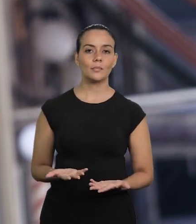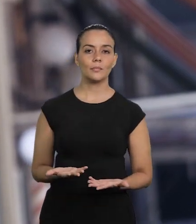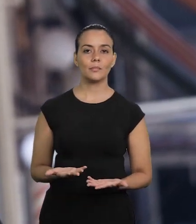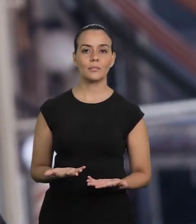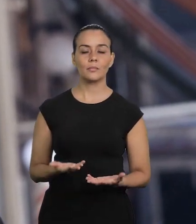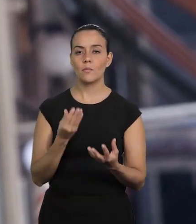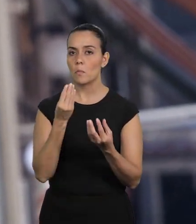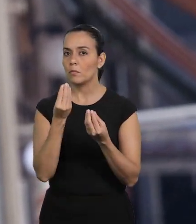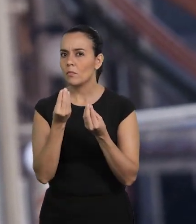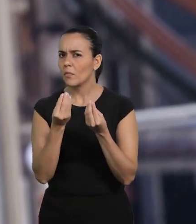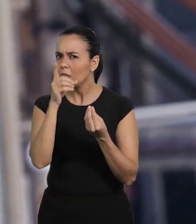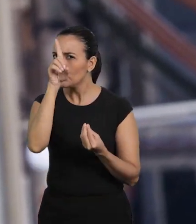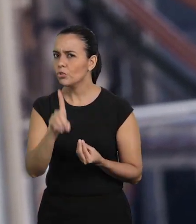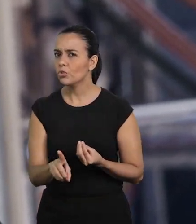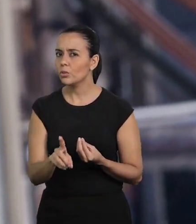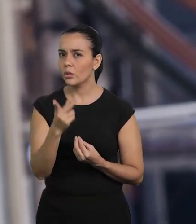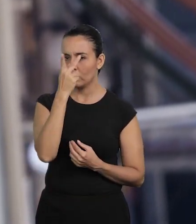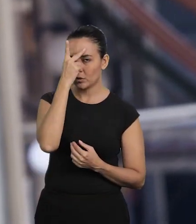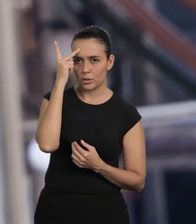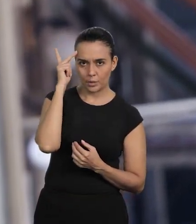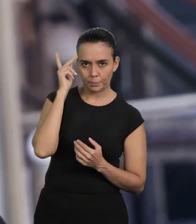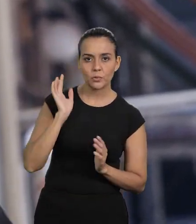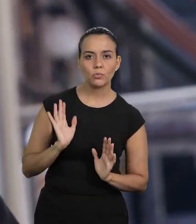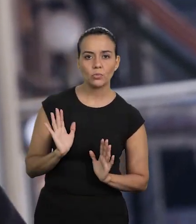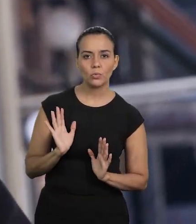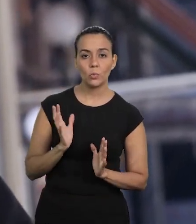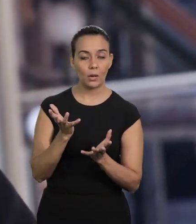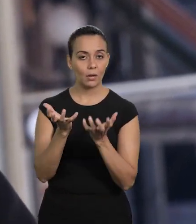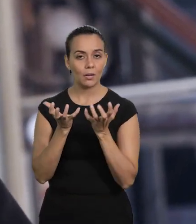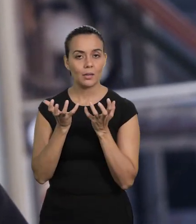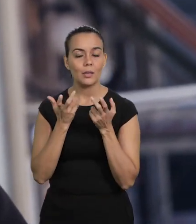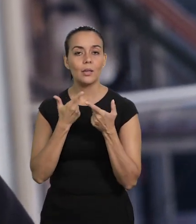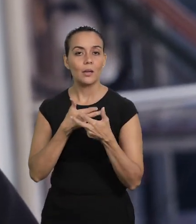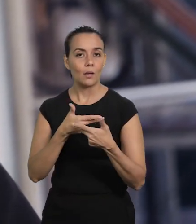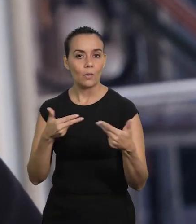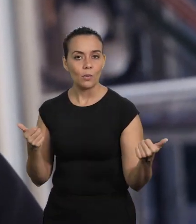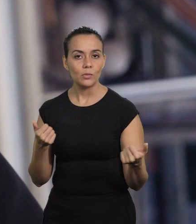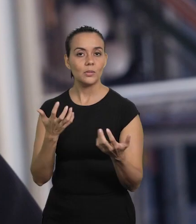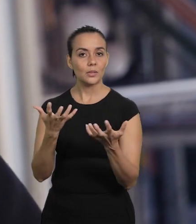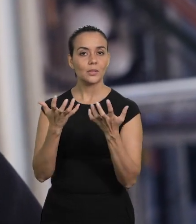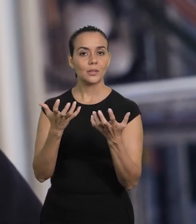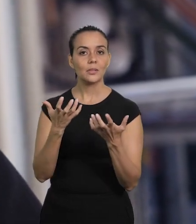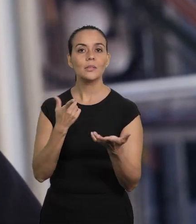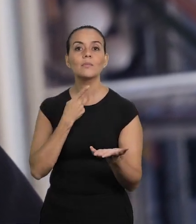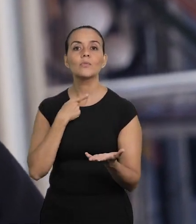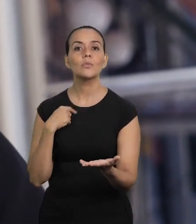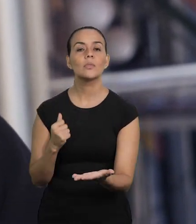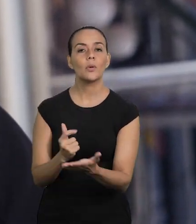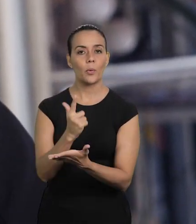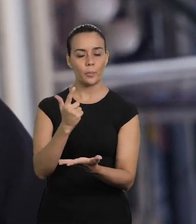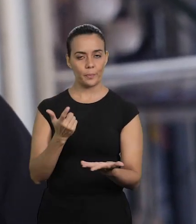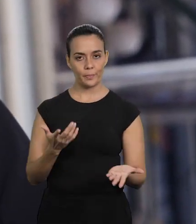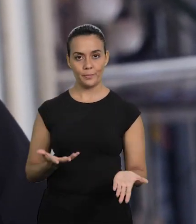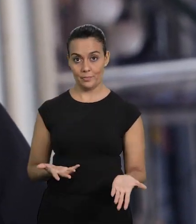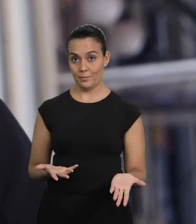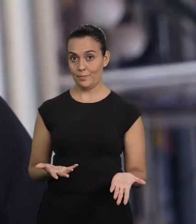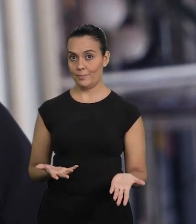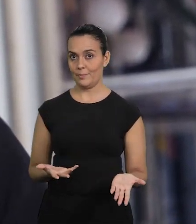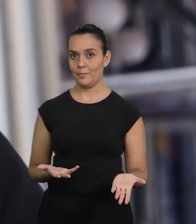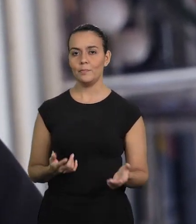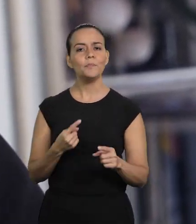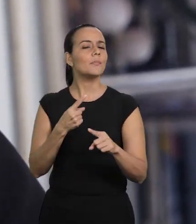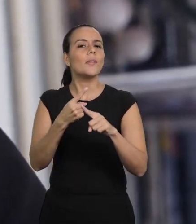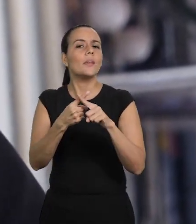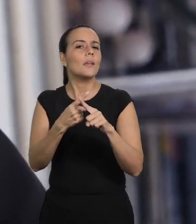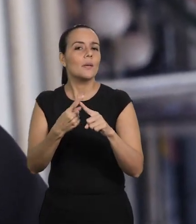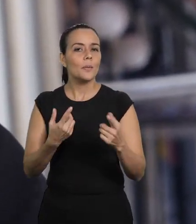realmente um direito dela. Ela pode exigir e deve exigir essas compensações, né? Então, por quê? Porque, afinal de